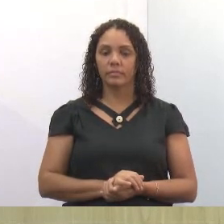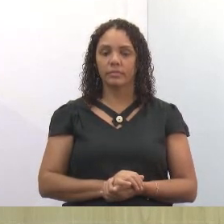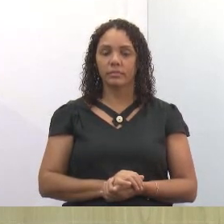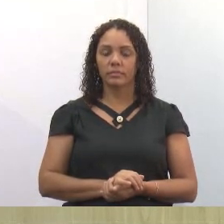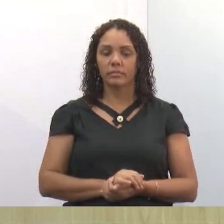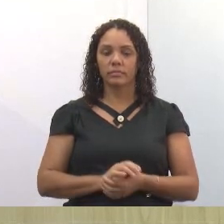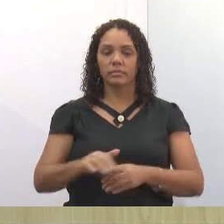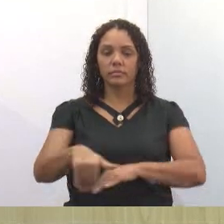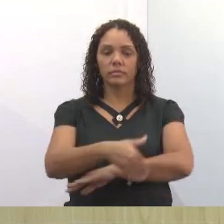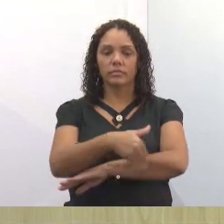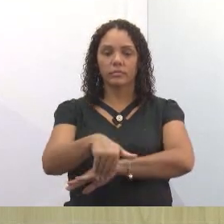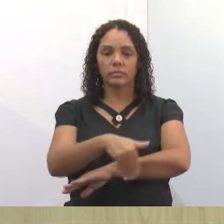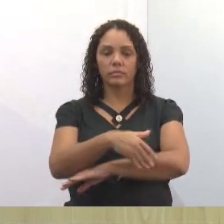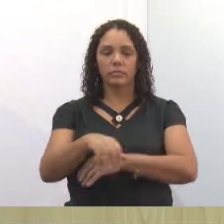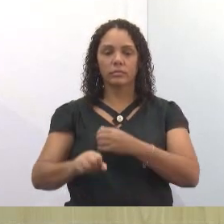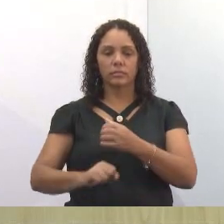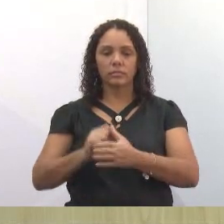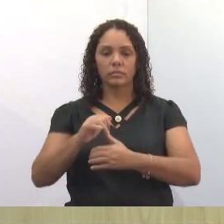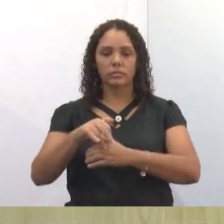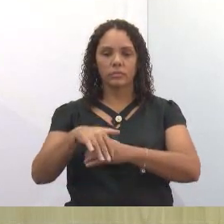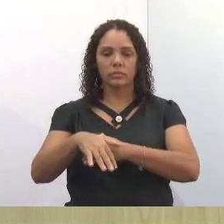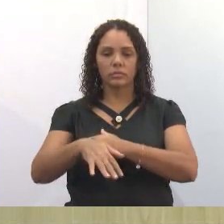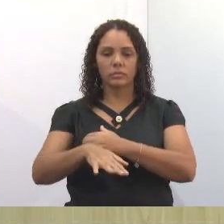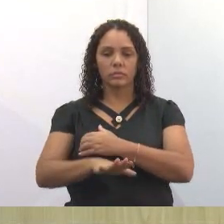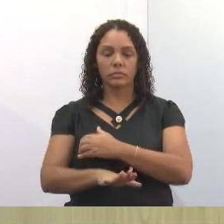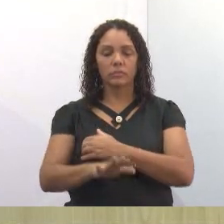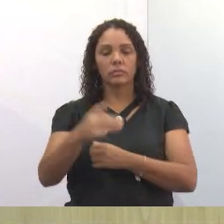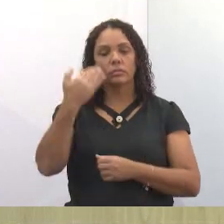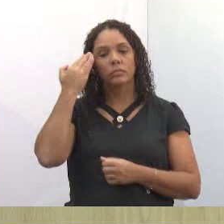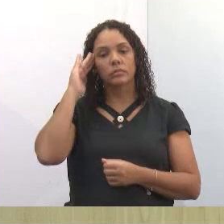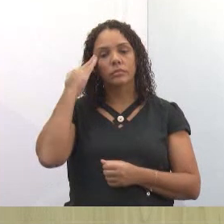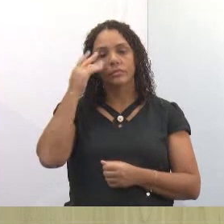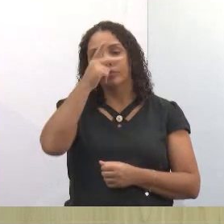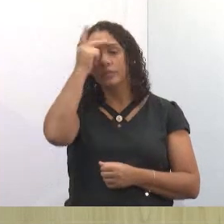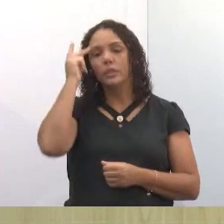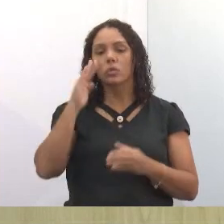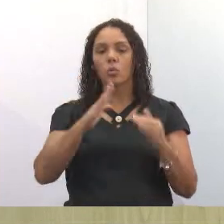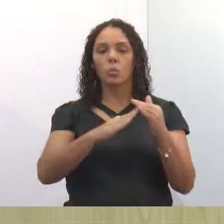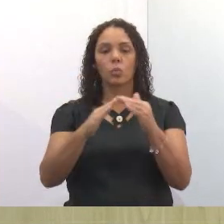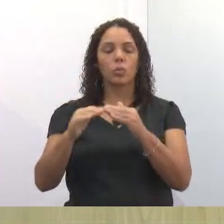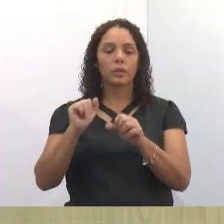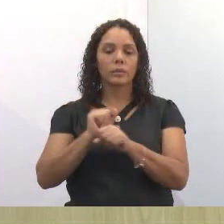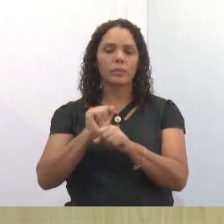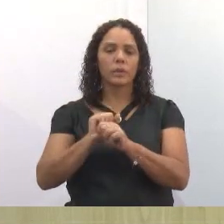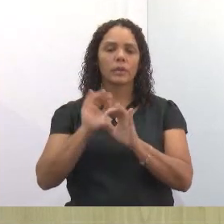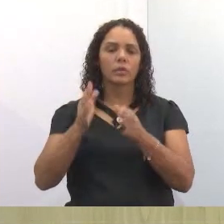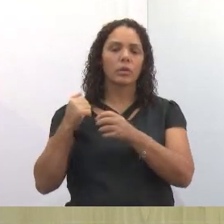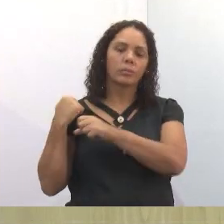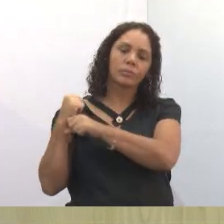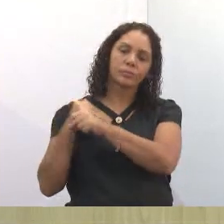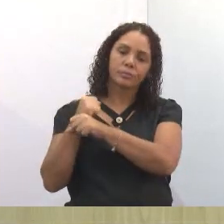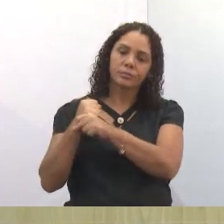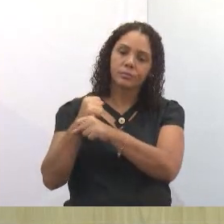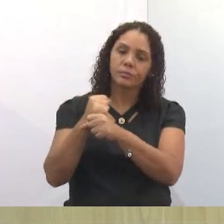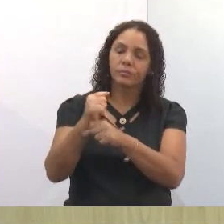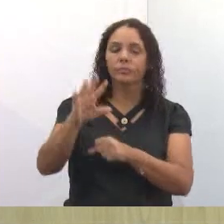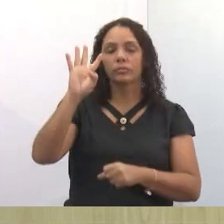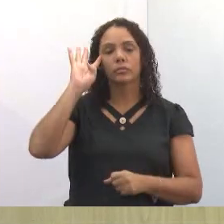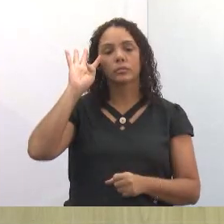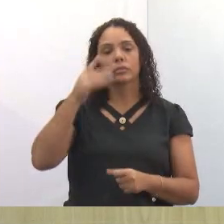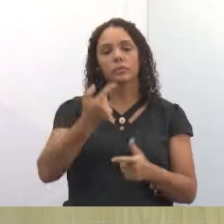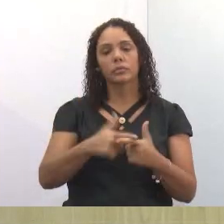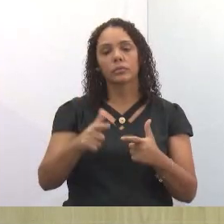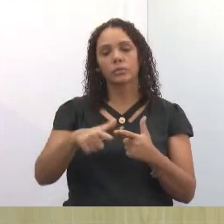nas ruas do bairro. Considerando que os moradores esperam há anos por uma solução por parte da Prefeitura